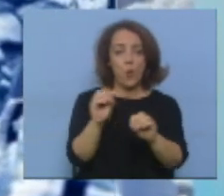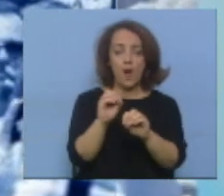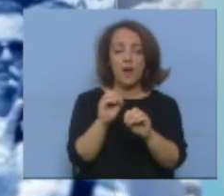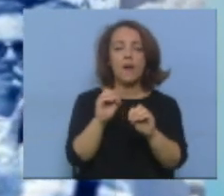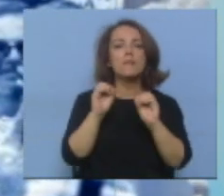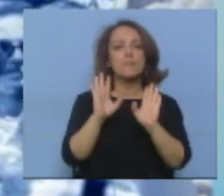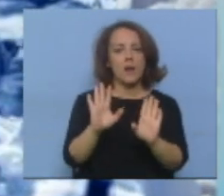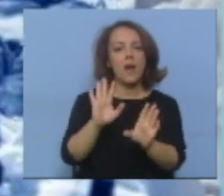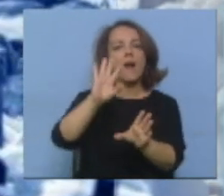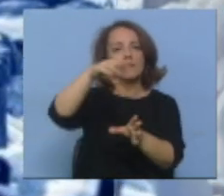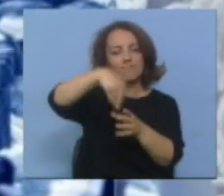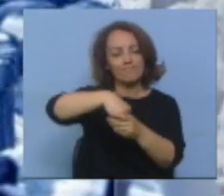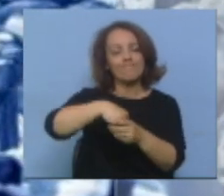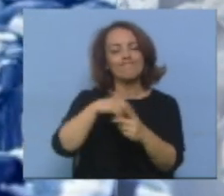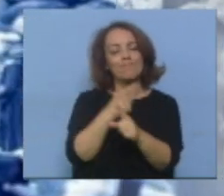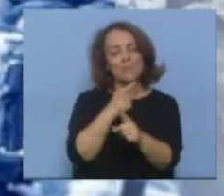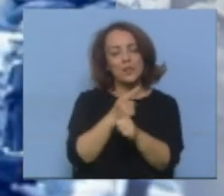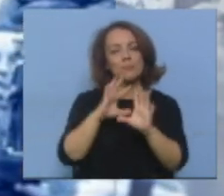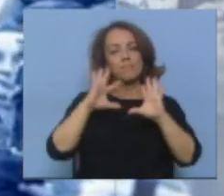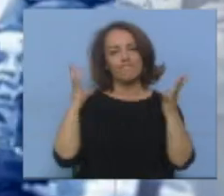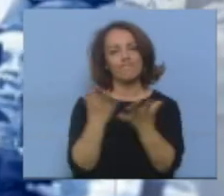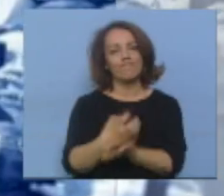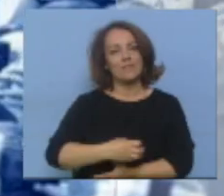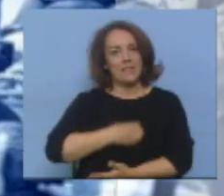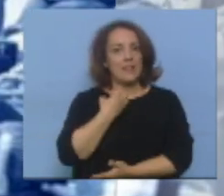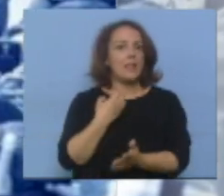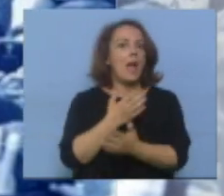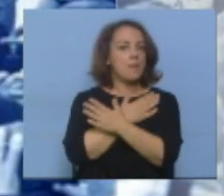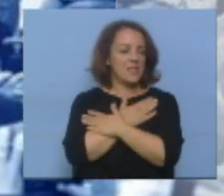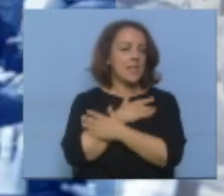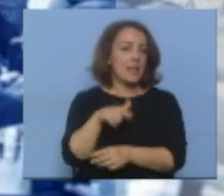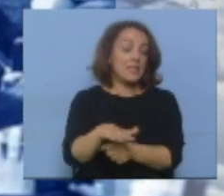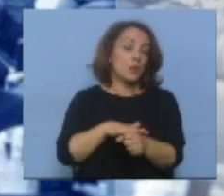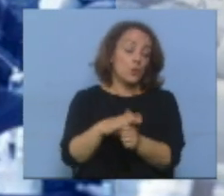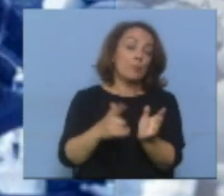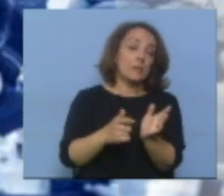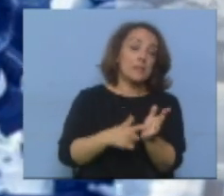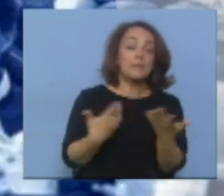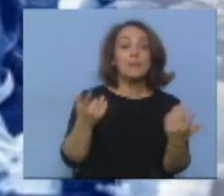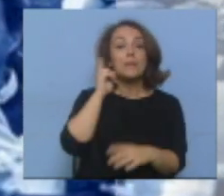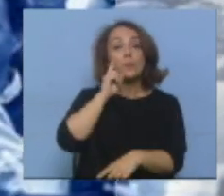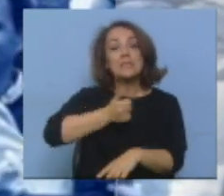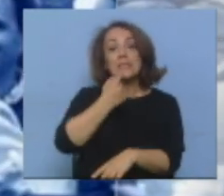ambiente da amizade que estas circunstâncias tanto precisa. E claro, a mensagem fundamental é